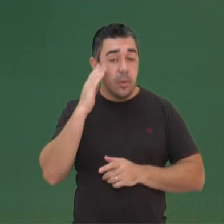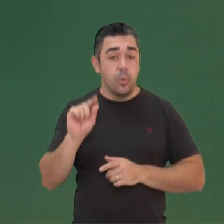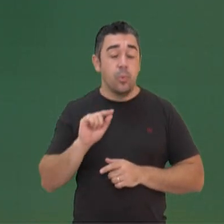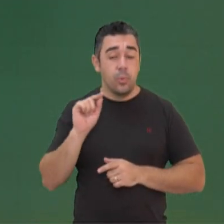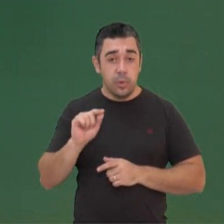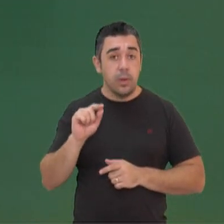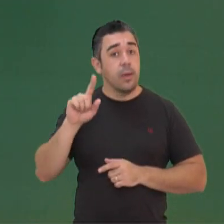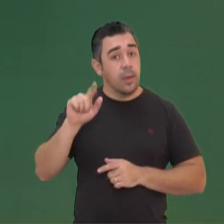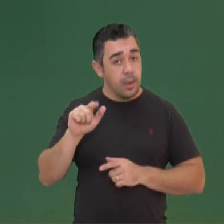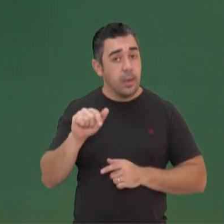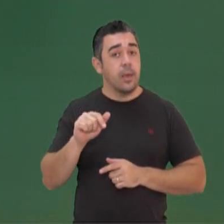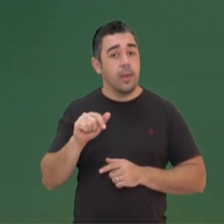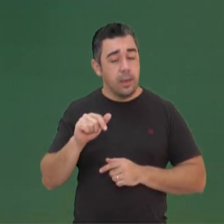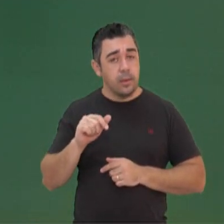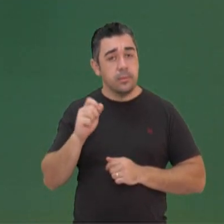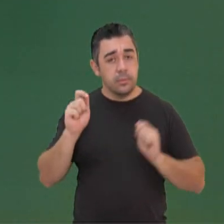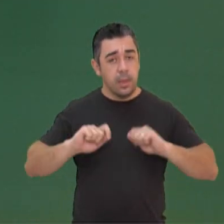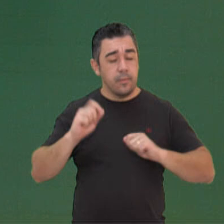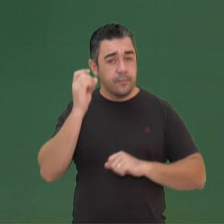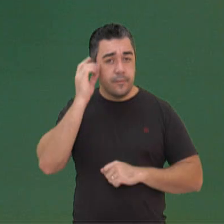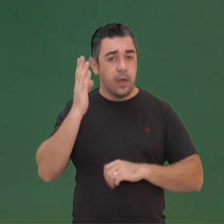seja muito, muito prático.